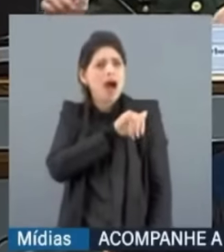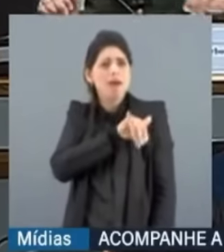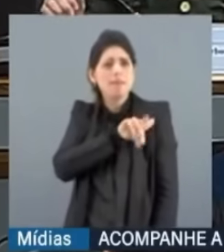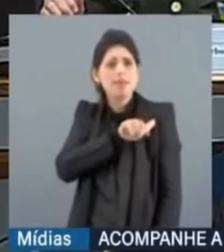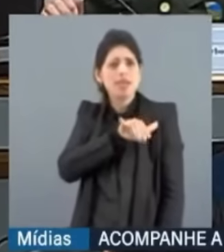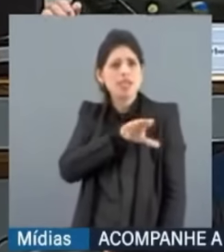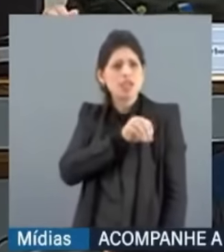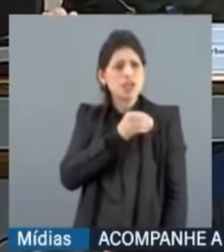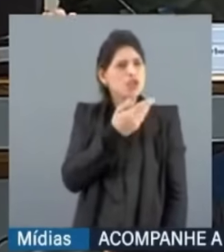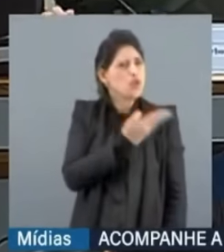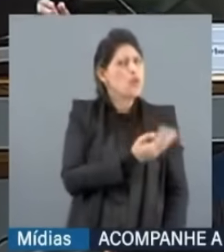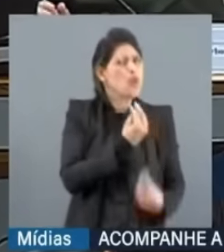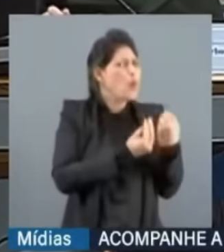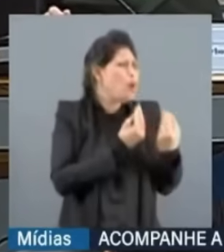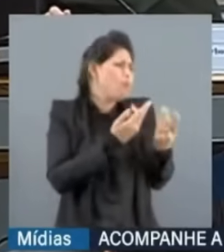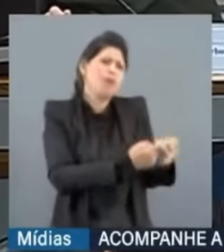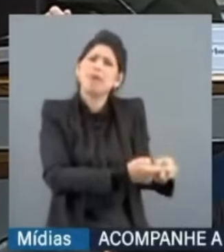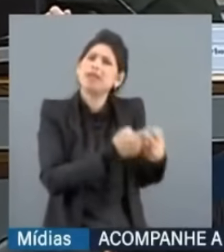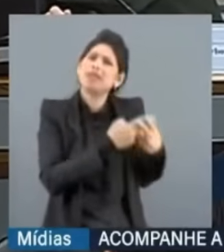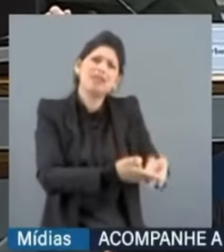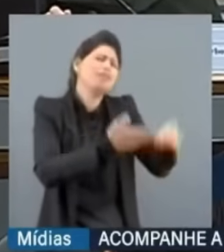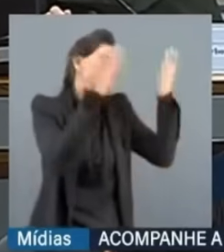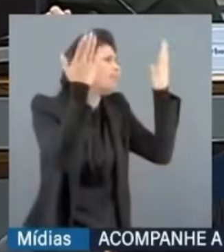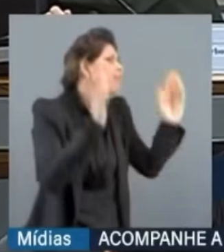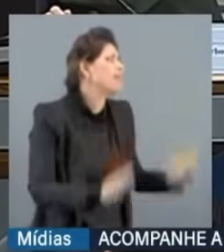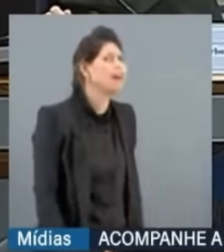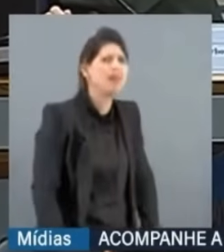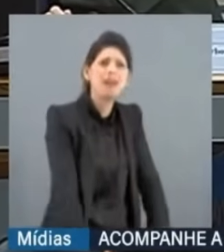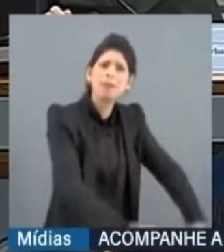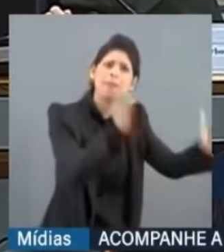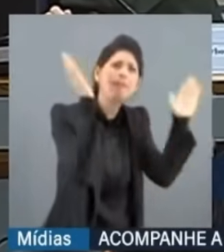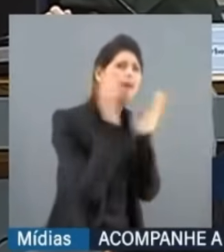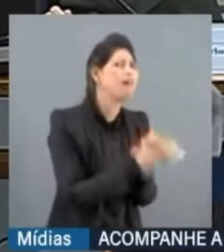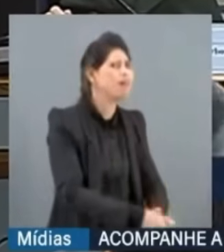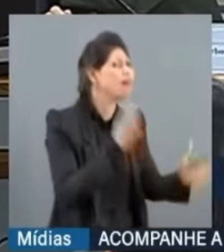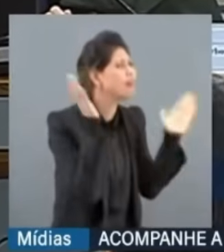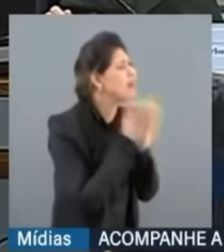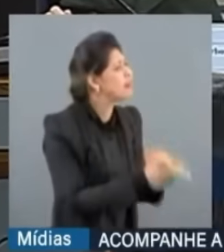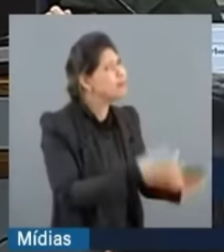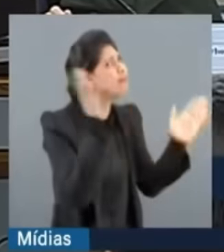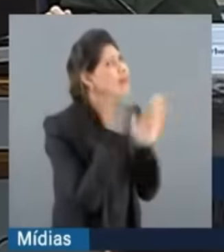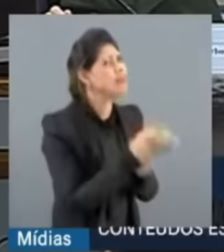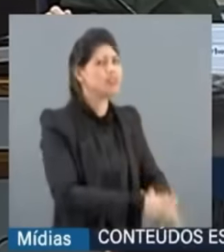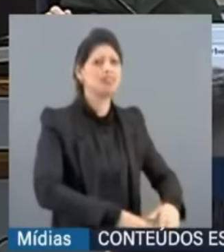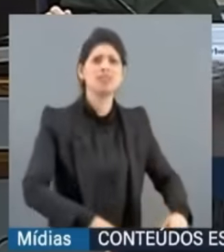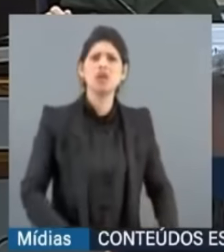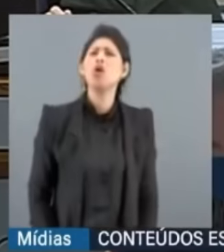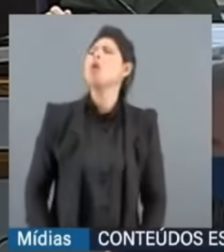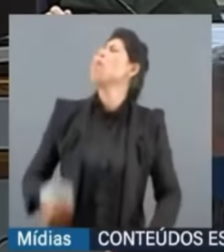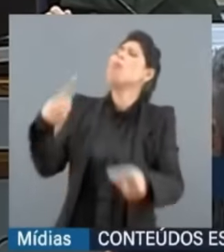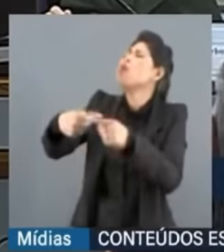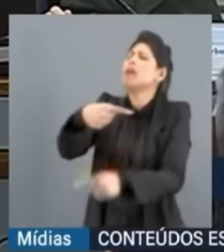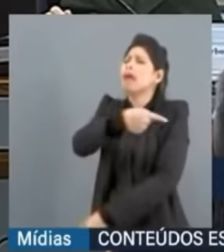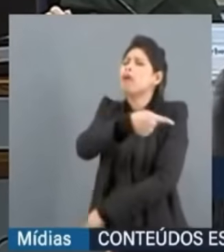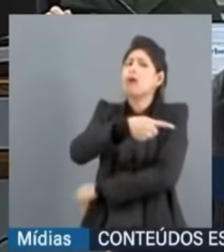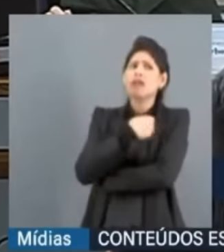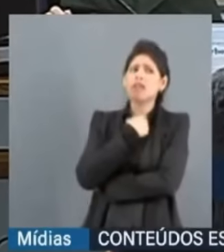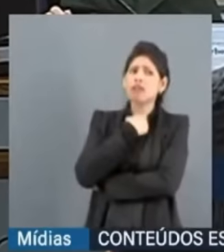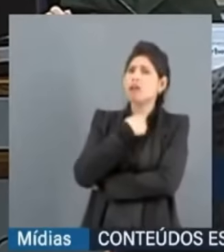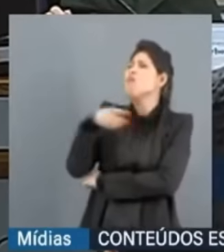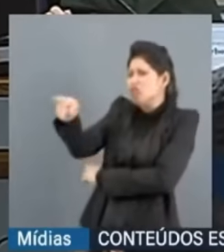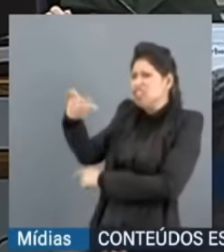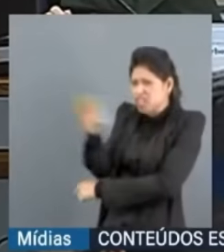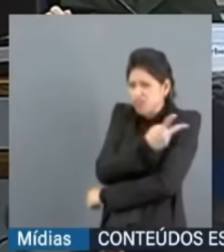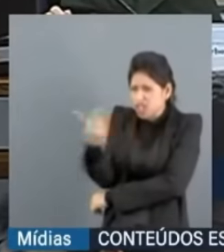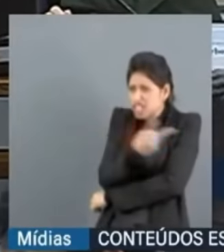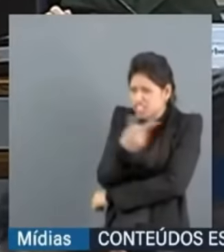uma paciência fora do comum, meu irmão. Parabéns, porque eu não Mas tenho por que lugar. o Abílio? Por que só o Abílio? E você também, vocês A